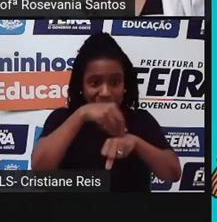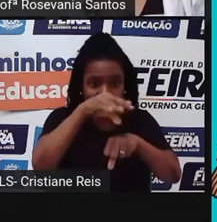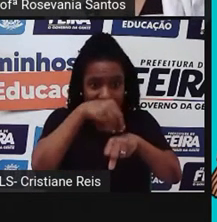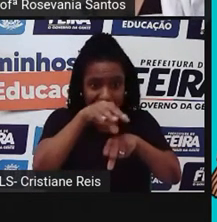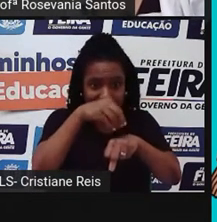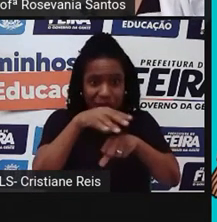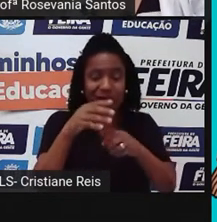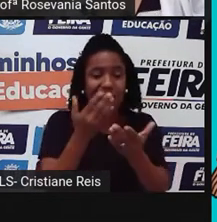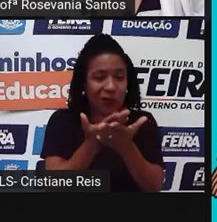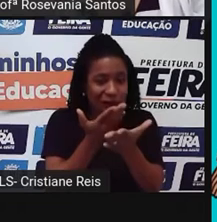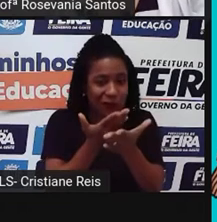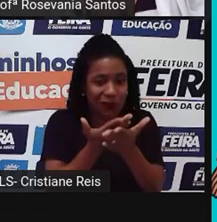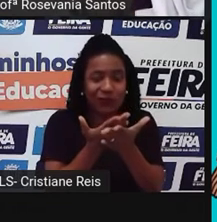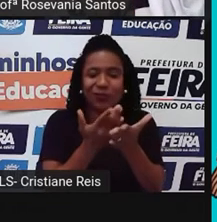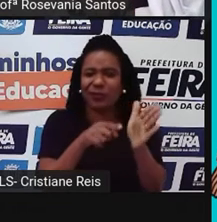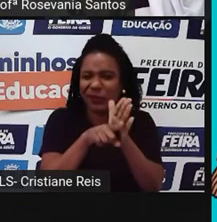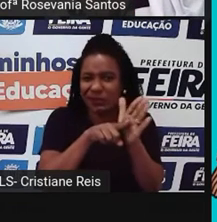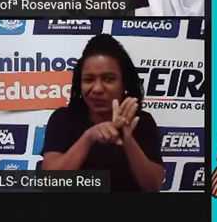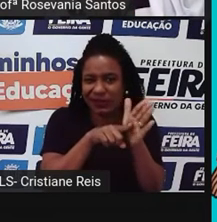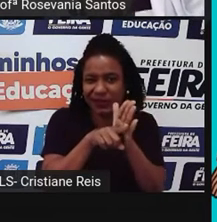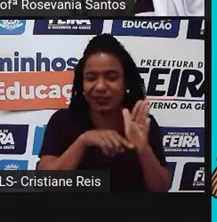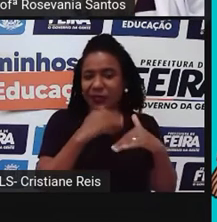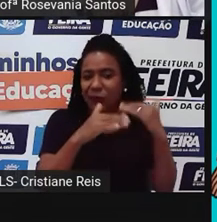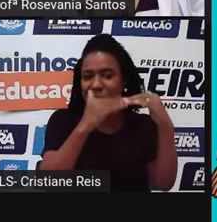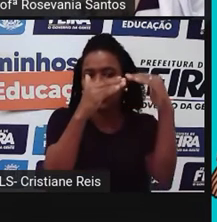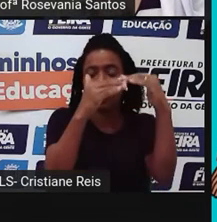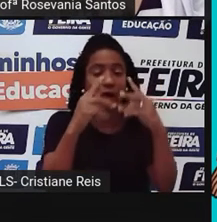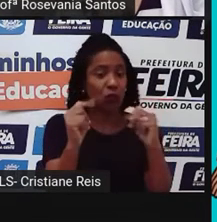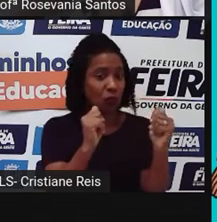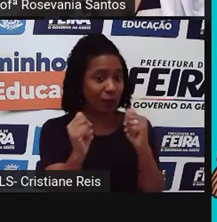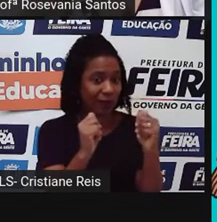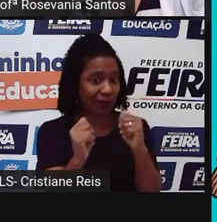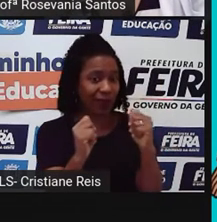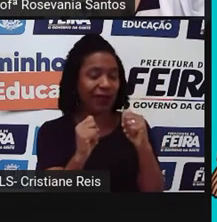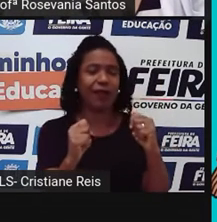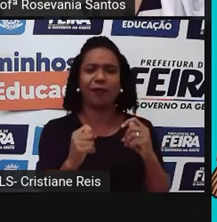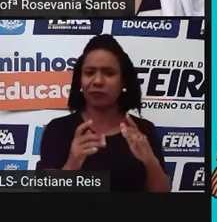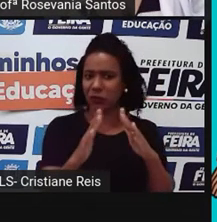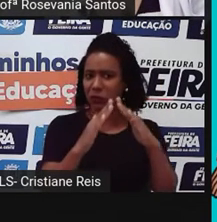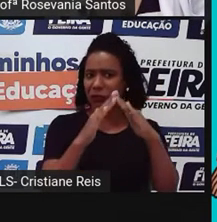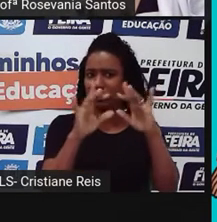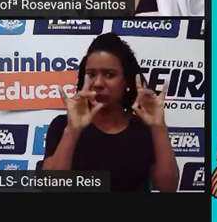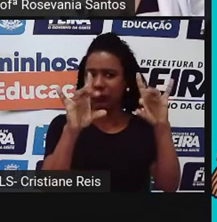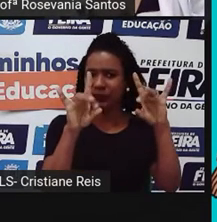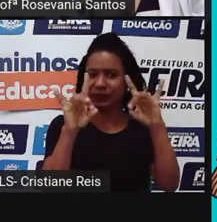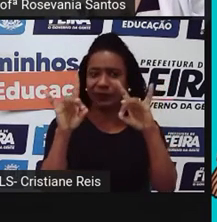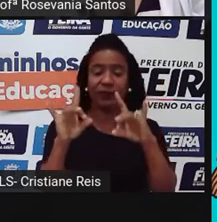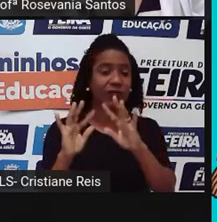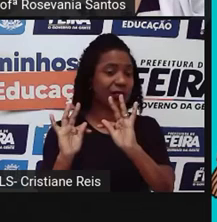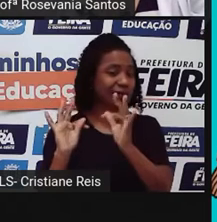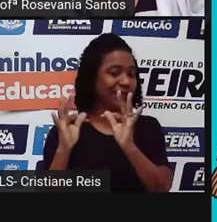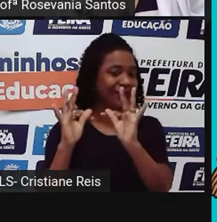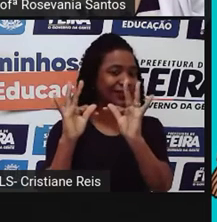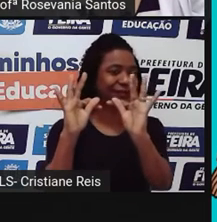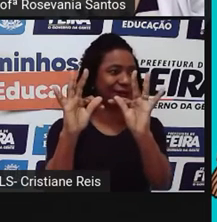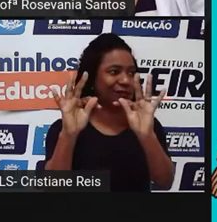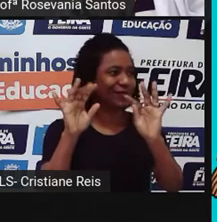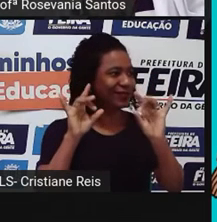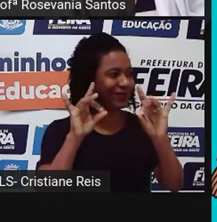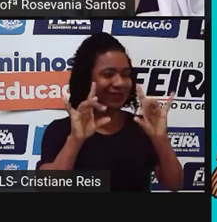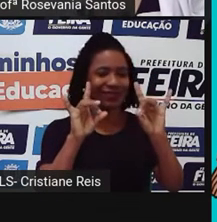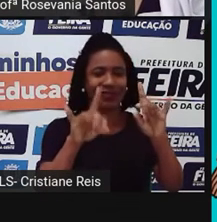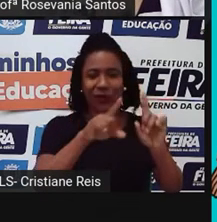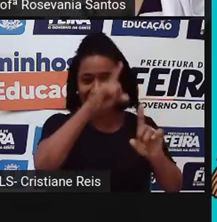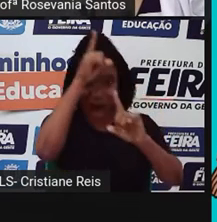poder econômico, um padrão de vida alto, né? As tecnologias praticamente são eles